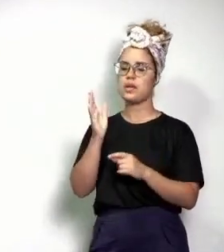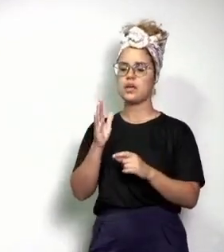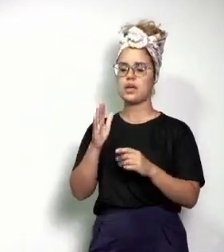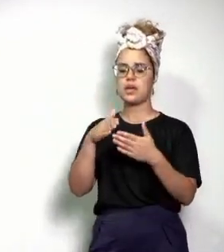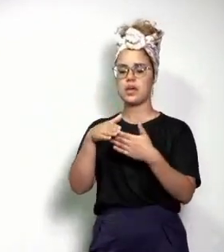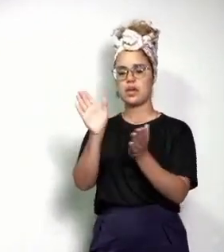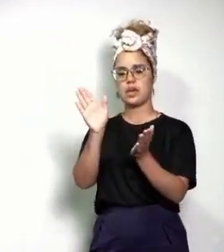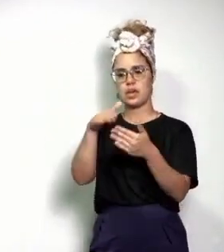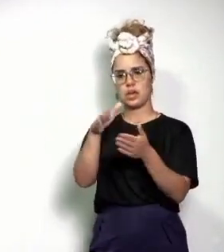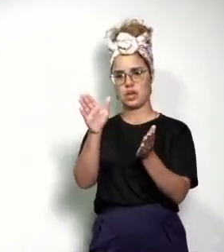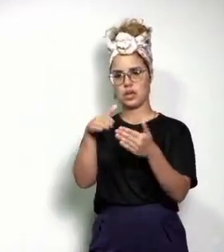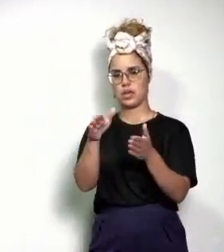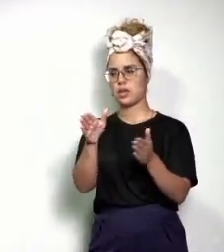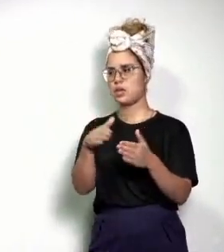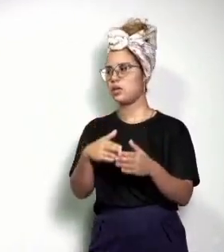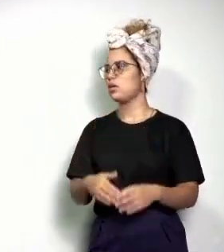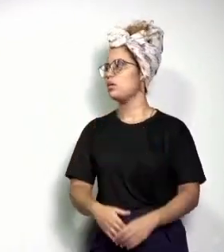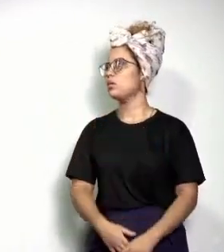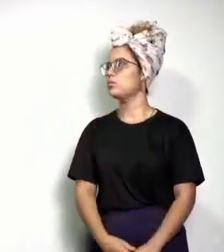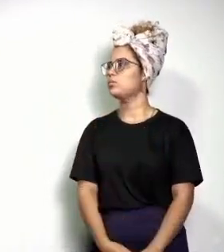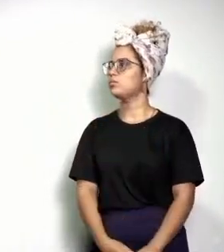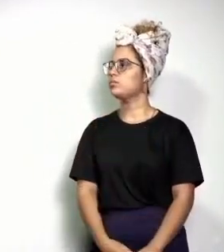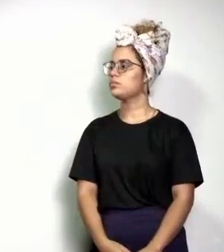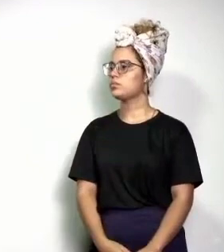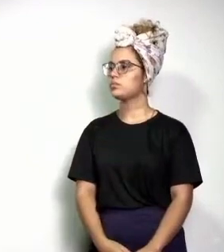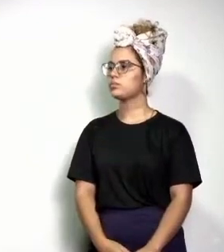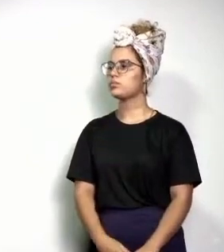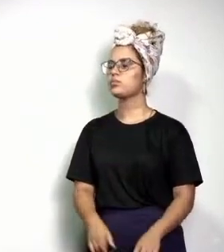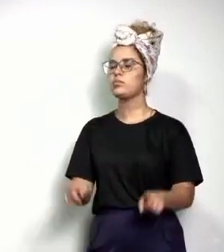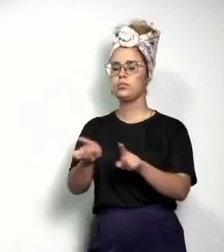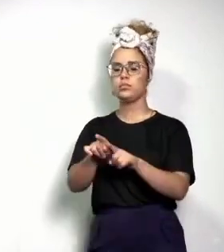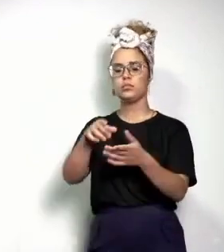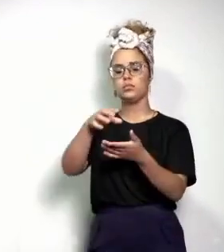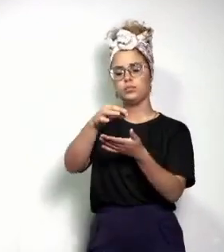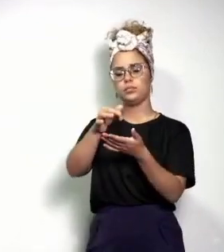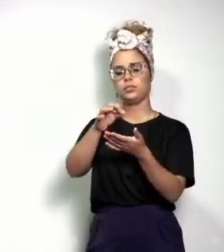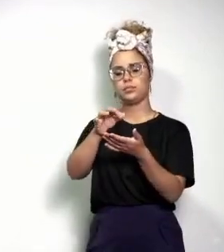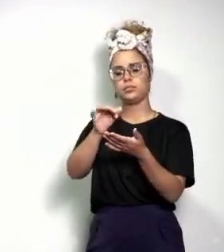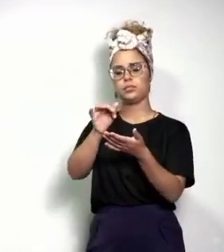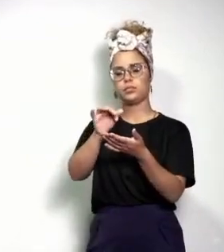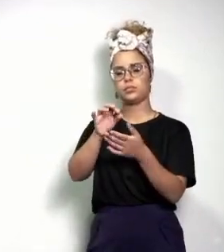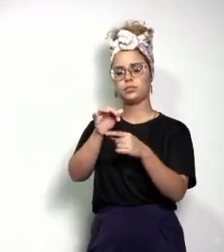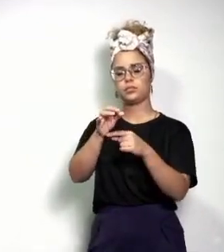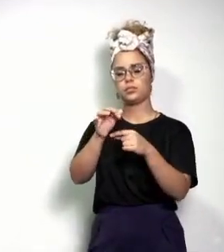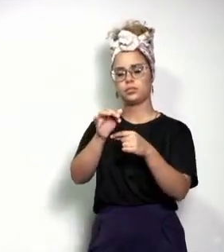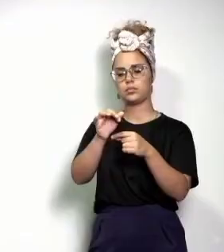essa janelinha aqui de cima. É, também rodando.